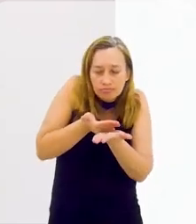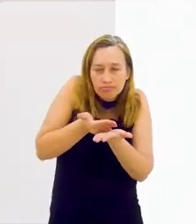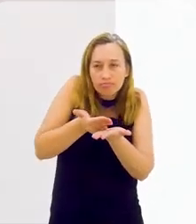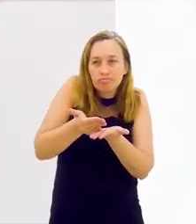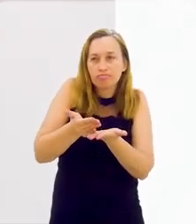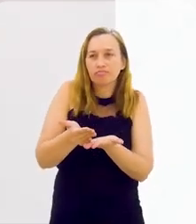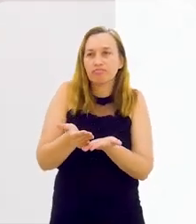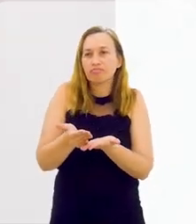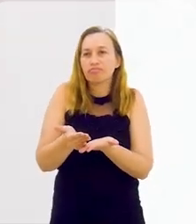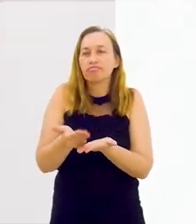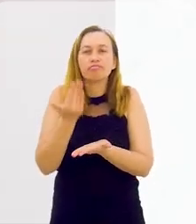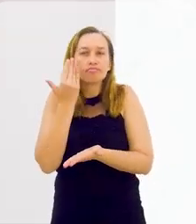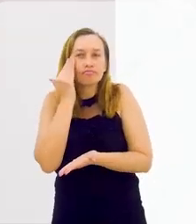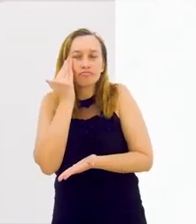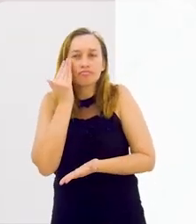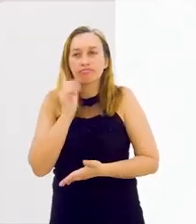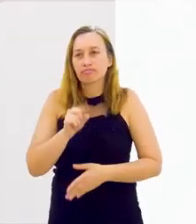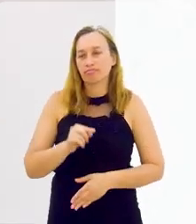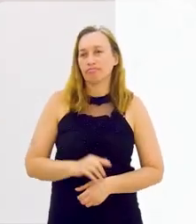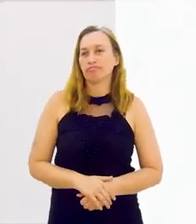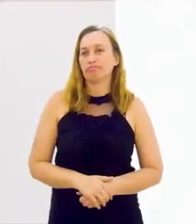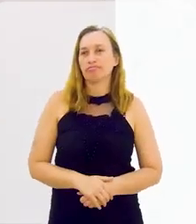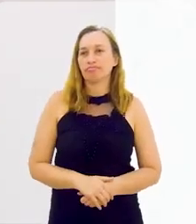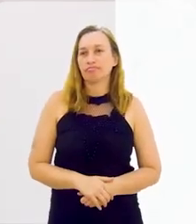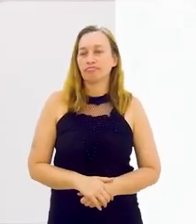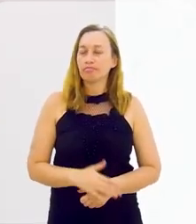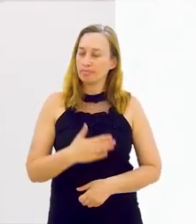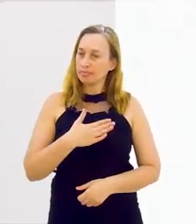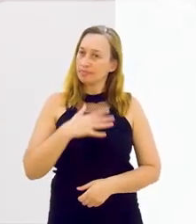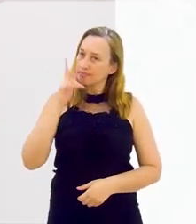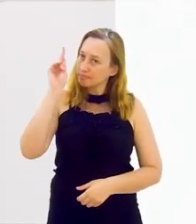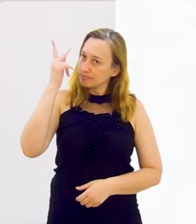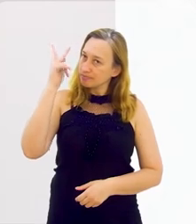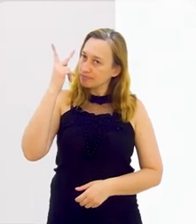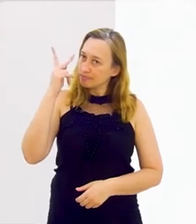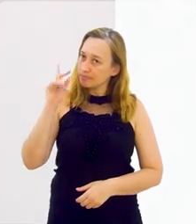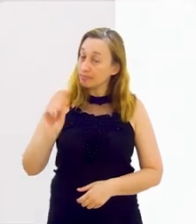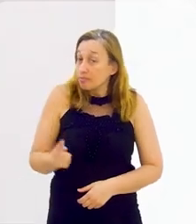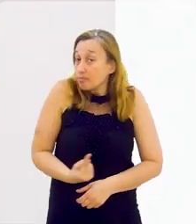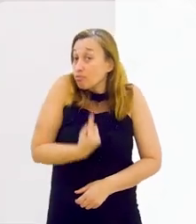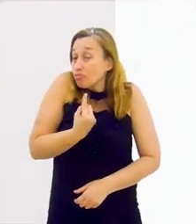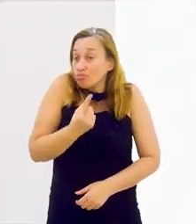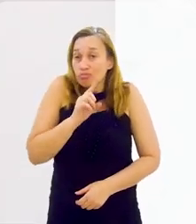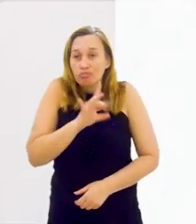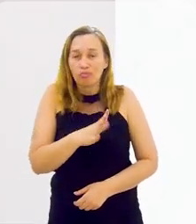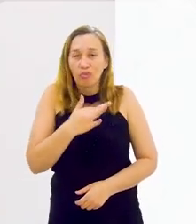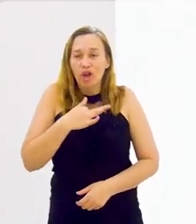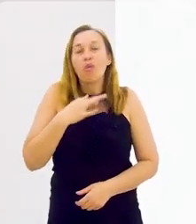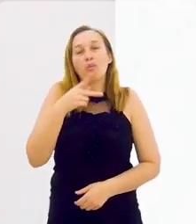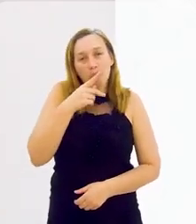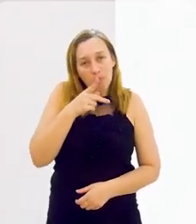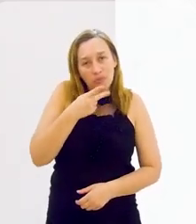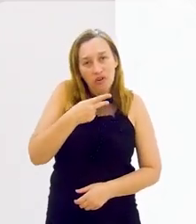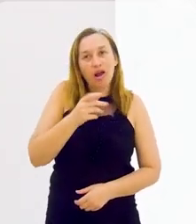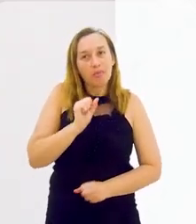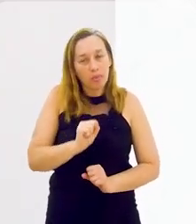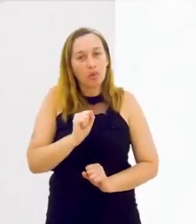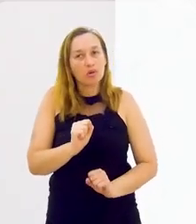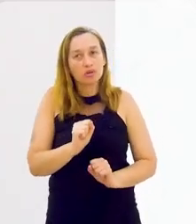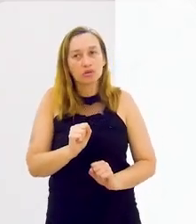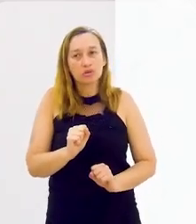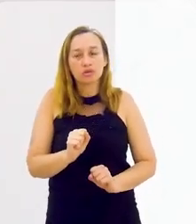de início, o pontapé inicial é entender isso, entender que a minha história é única, só eu posso